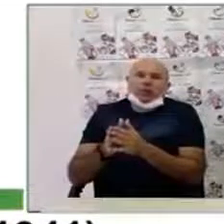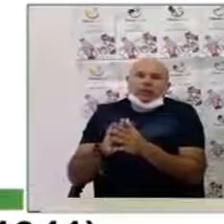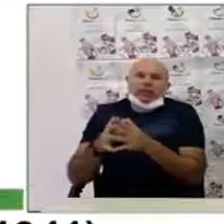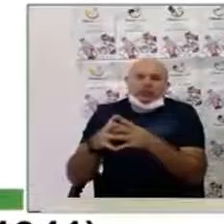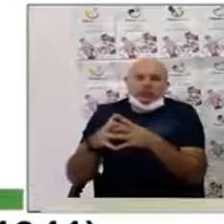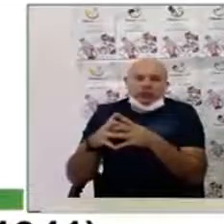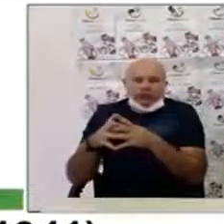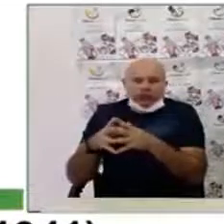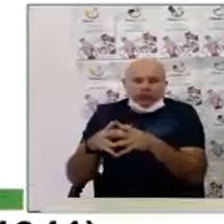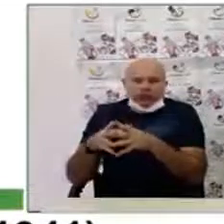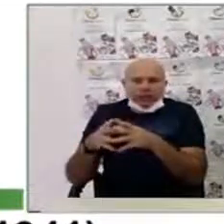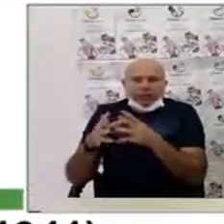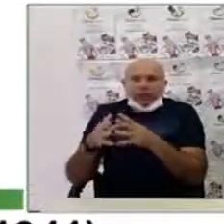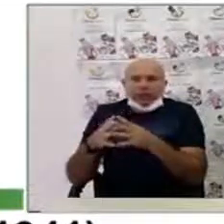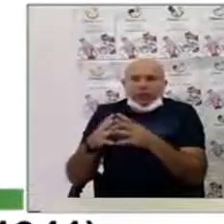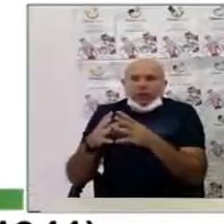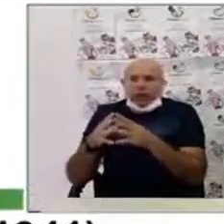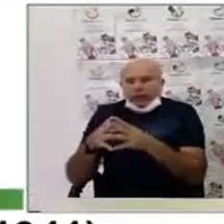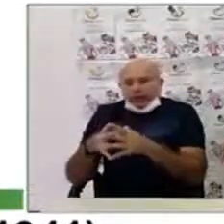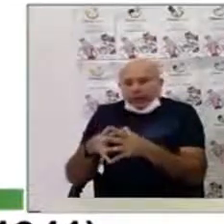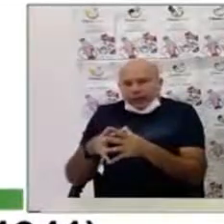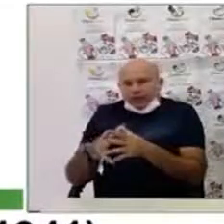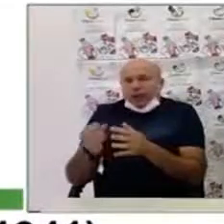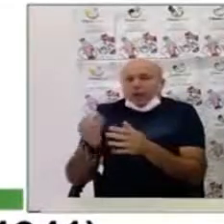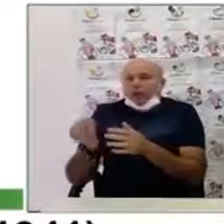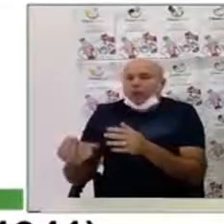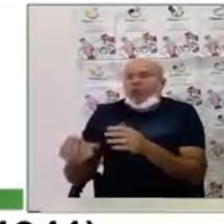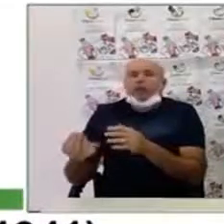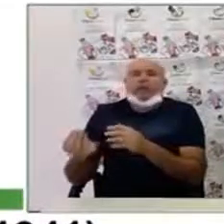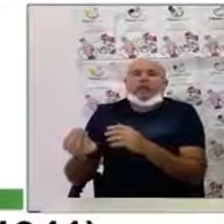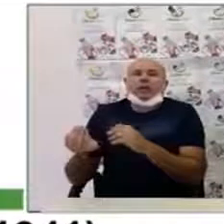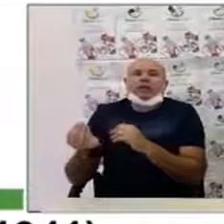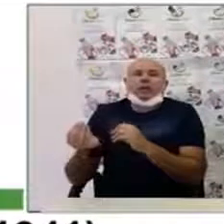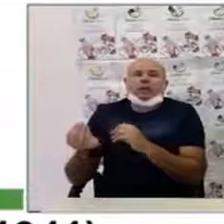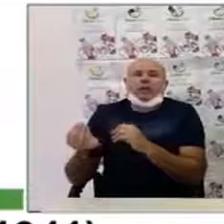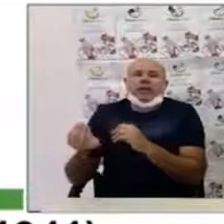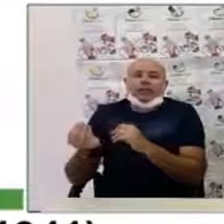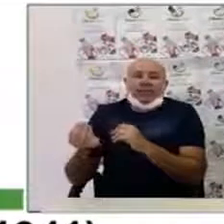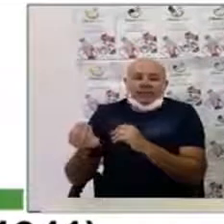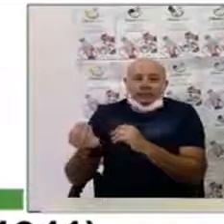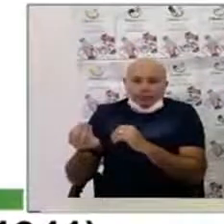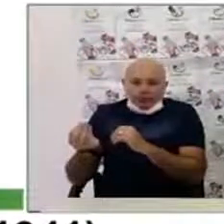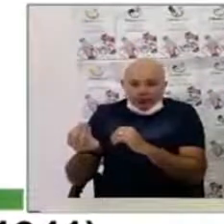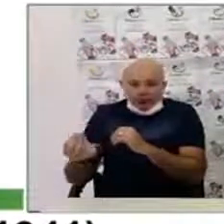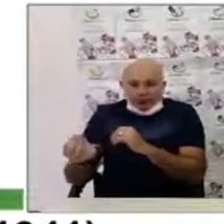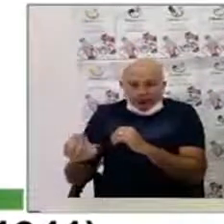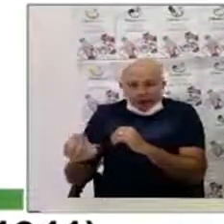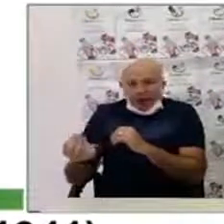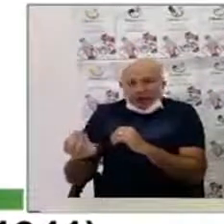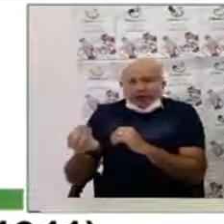duas regiões distintas, chamadas de núcleo e eletrosfera. No núcleo seria uma região pequena, densa e